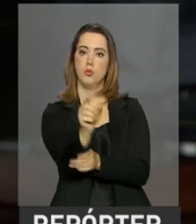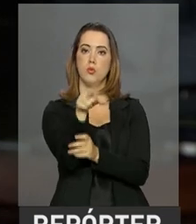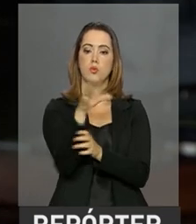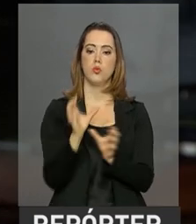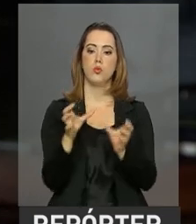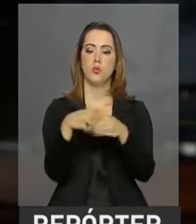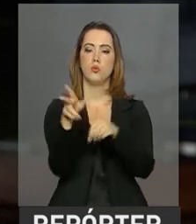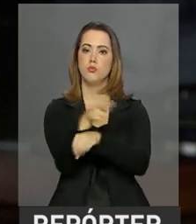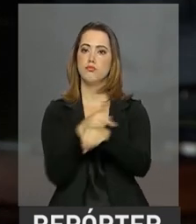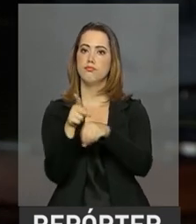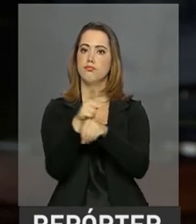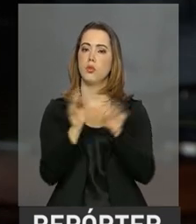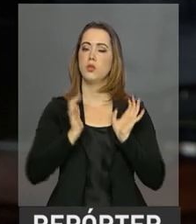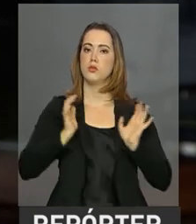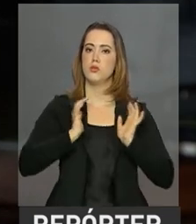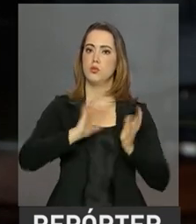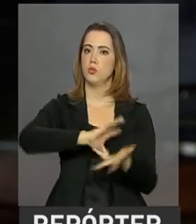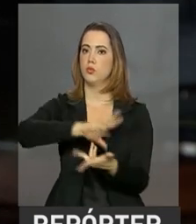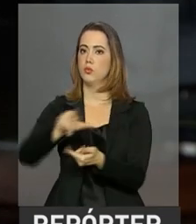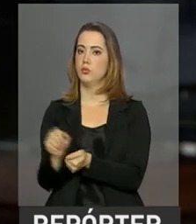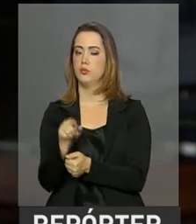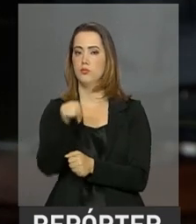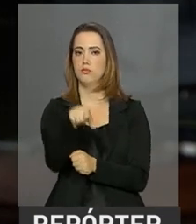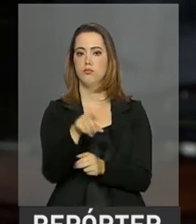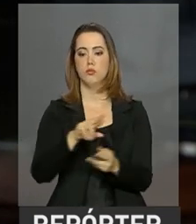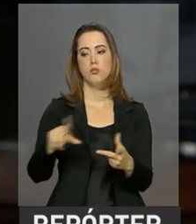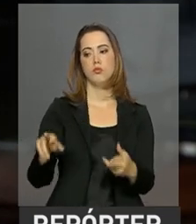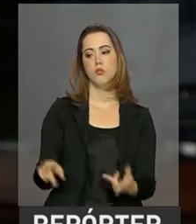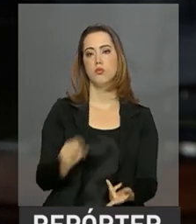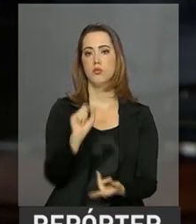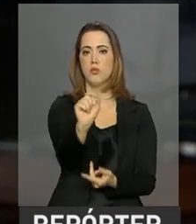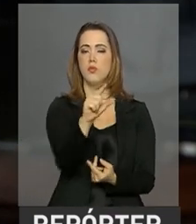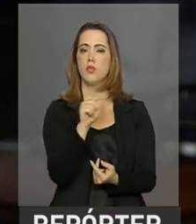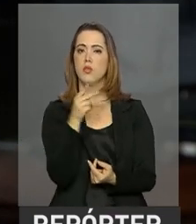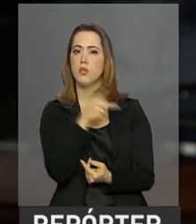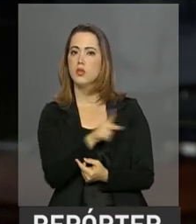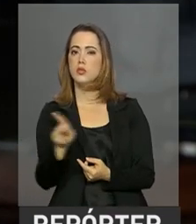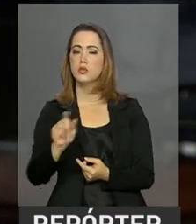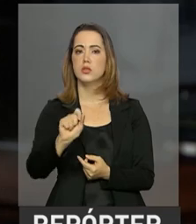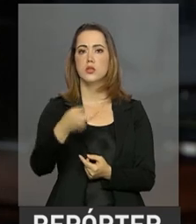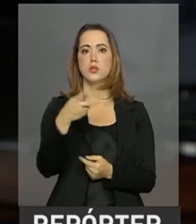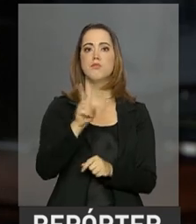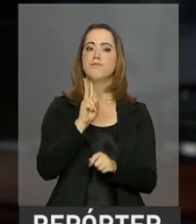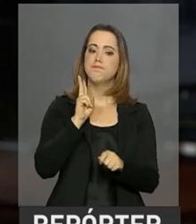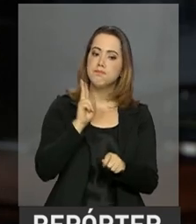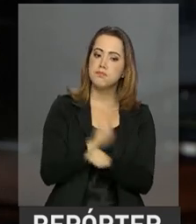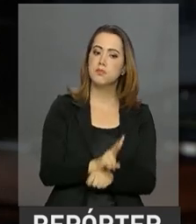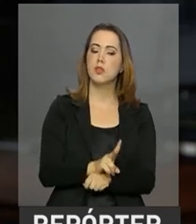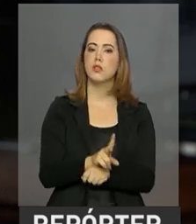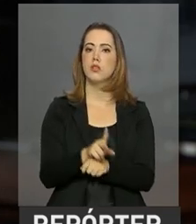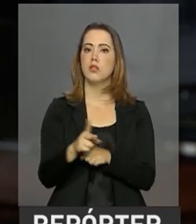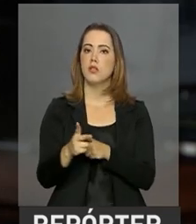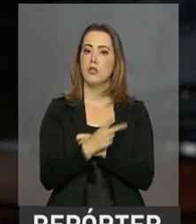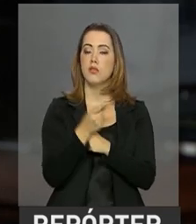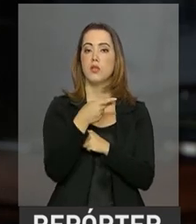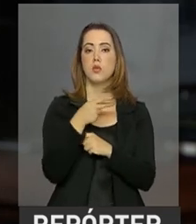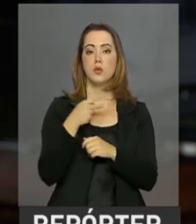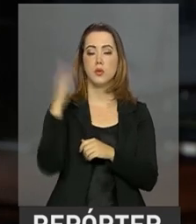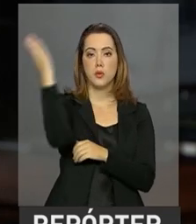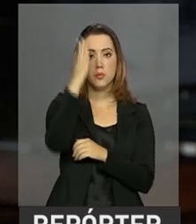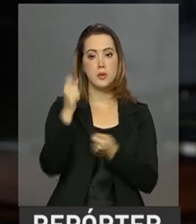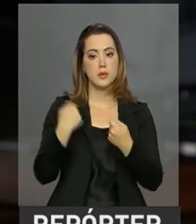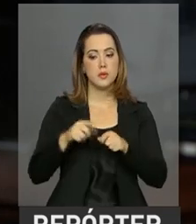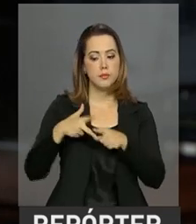maiores economias do mundo em diferentes ocasiões durante a viagem o presidente defendeu que o Brasil vai continuar o